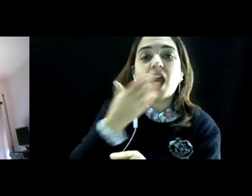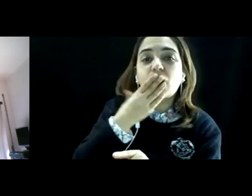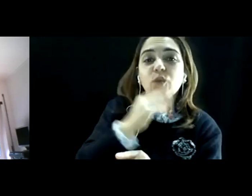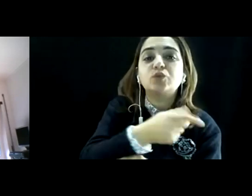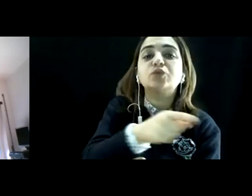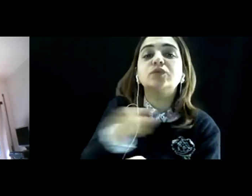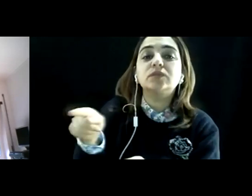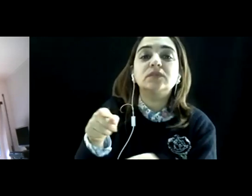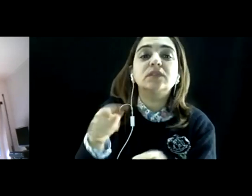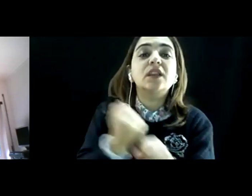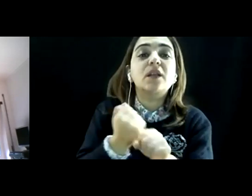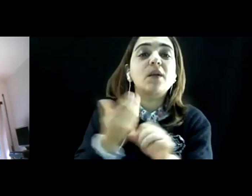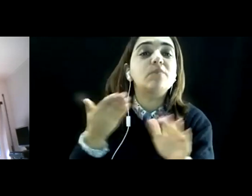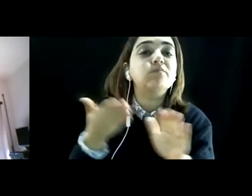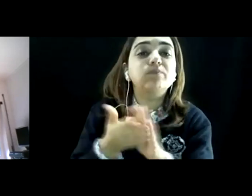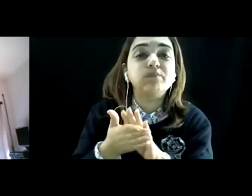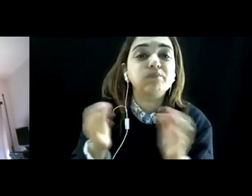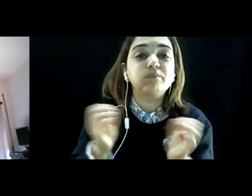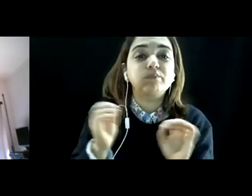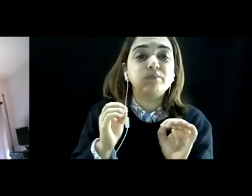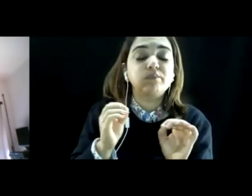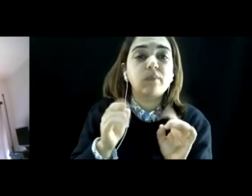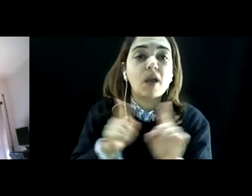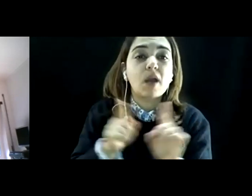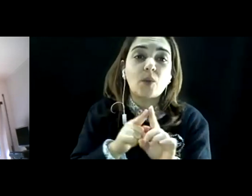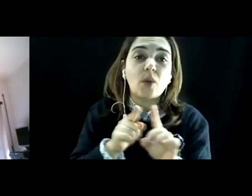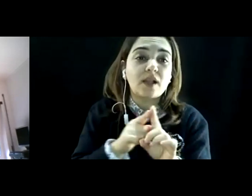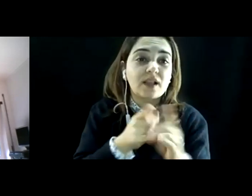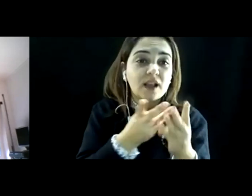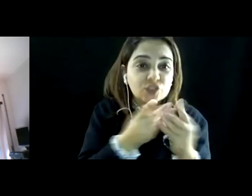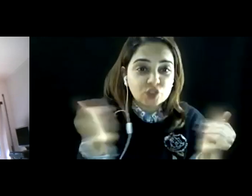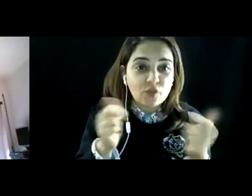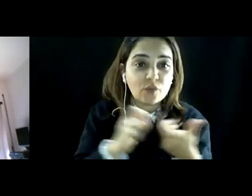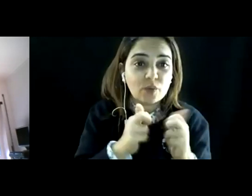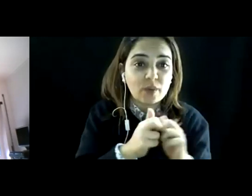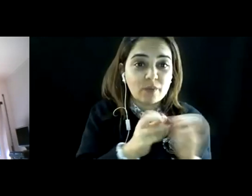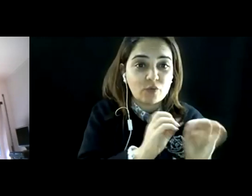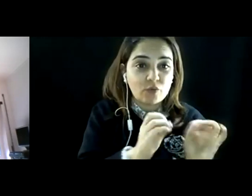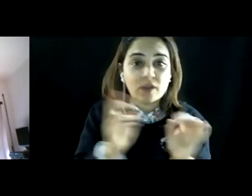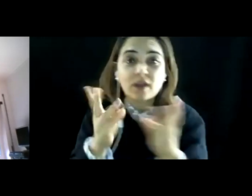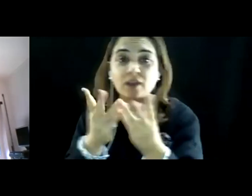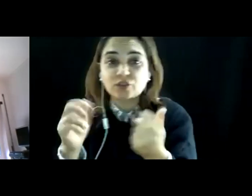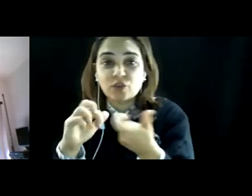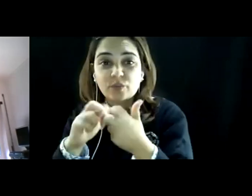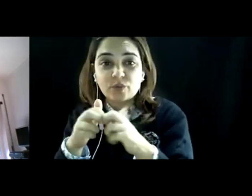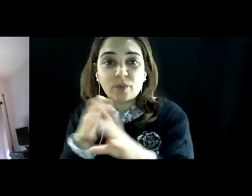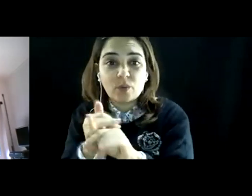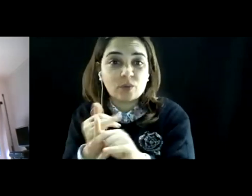no mercado de trabalho. Ou seja, nem se resolveu um problema, nem se resolveu bem o outro. Da parte do